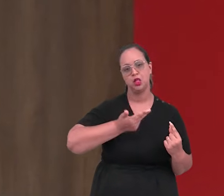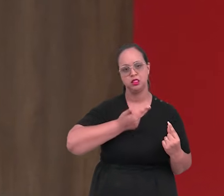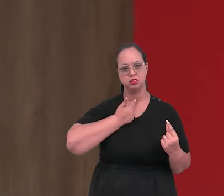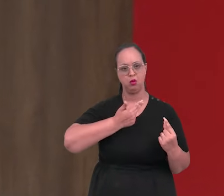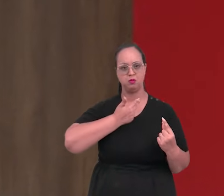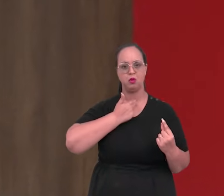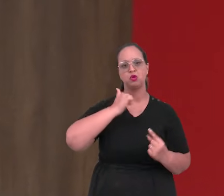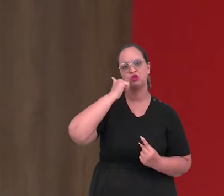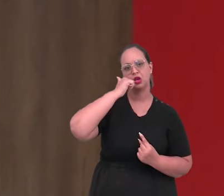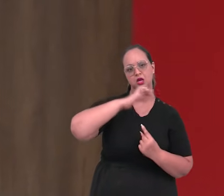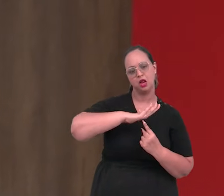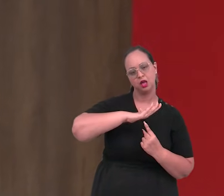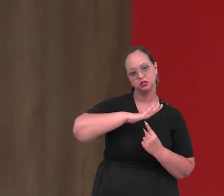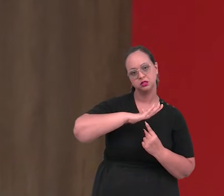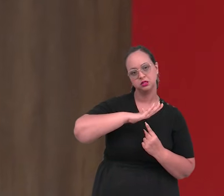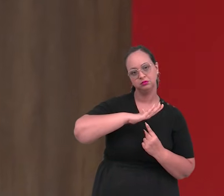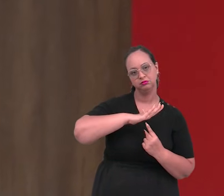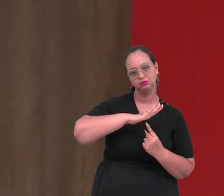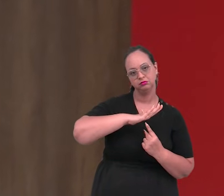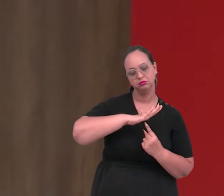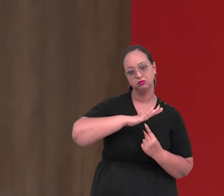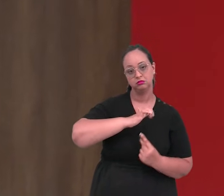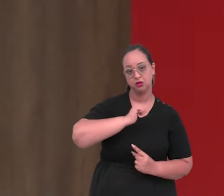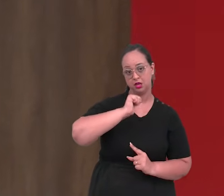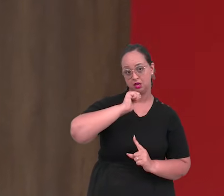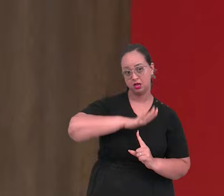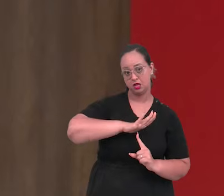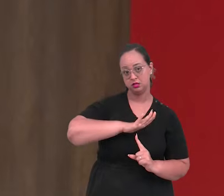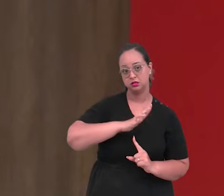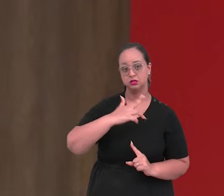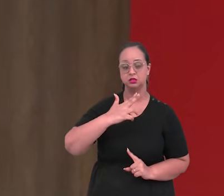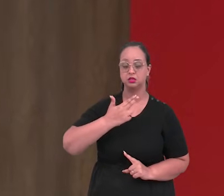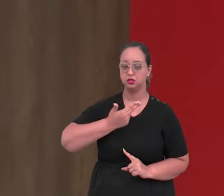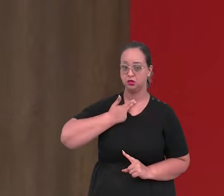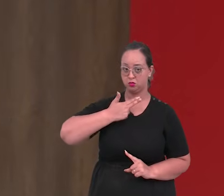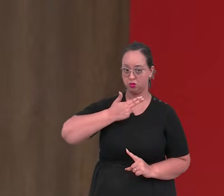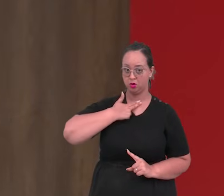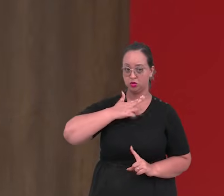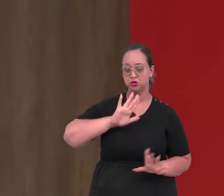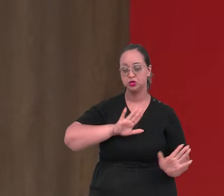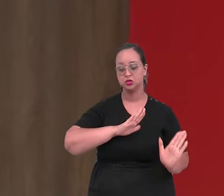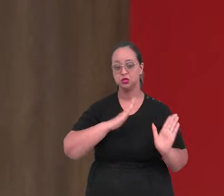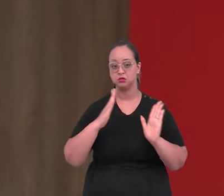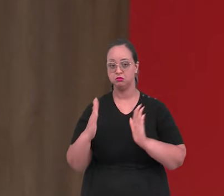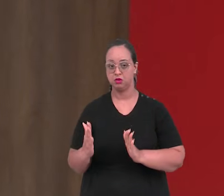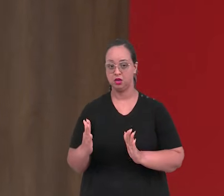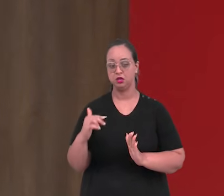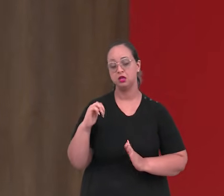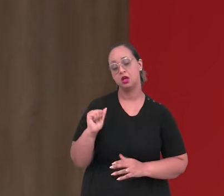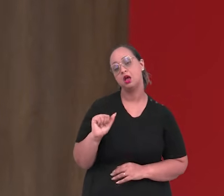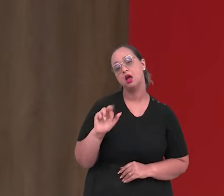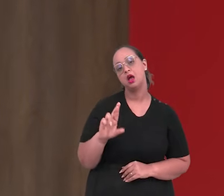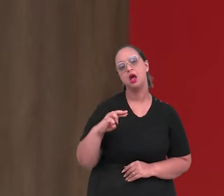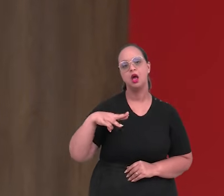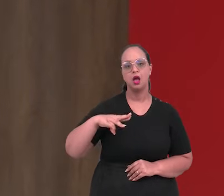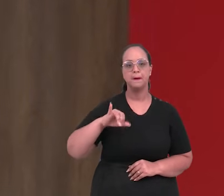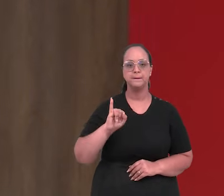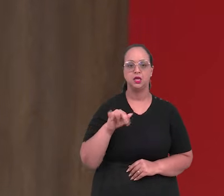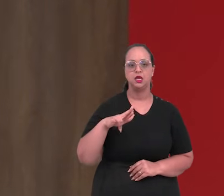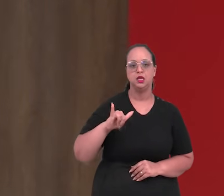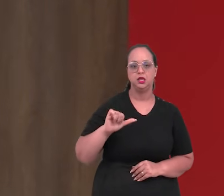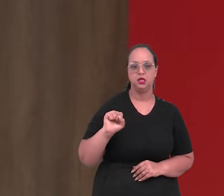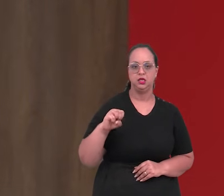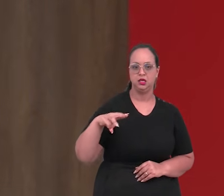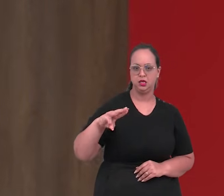A graça. E o arminianismo já prega que pode cair, pode perder a salvação. Isso aí é claro na palavra, mostrando vários textos aí que